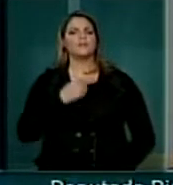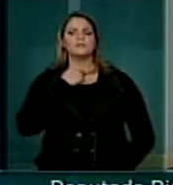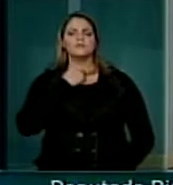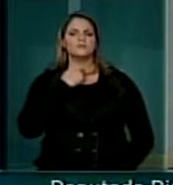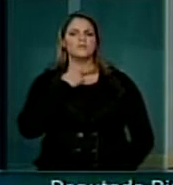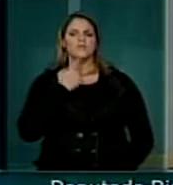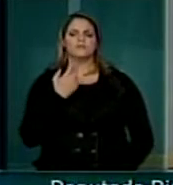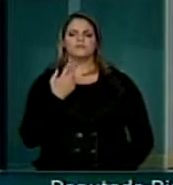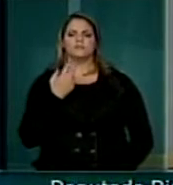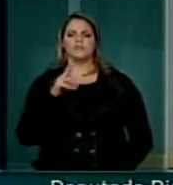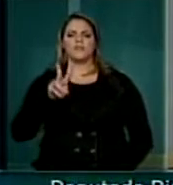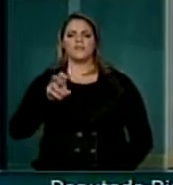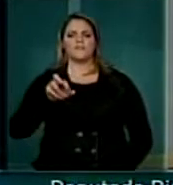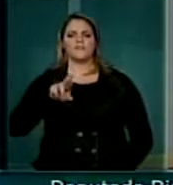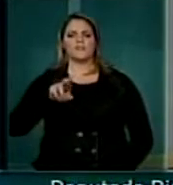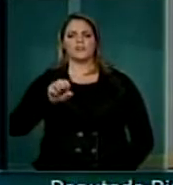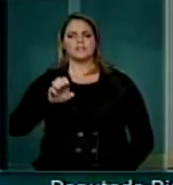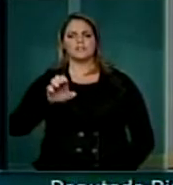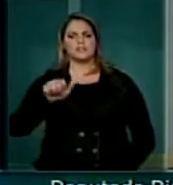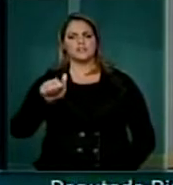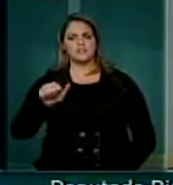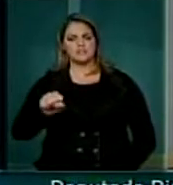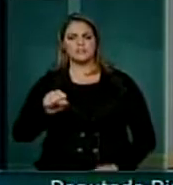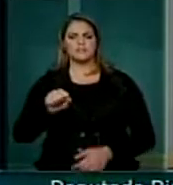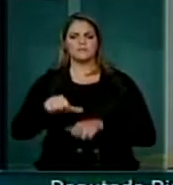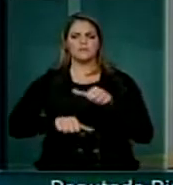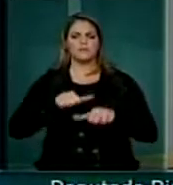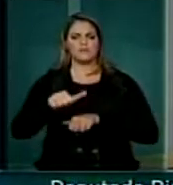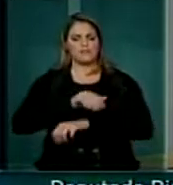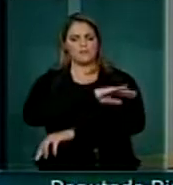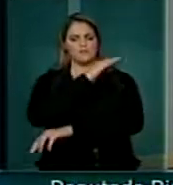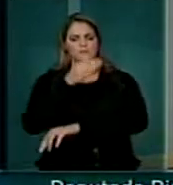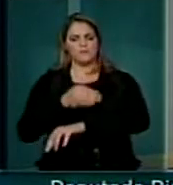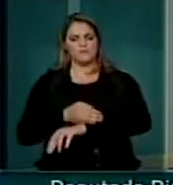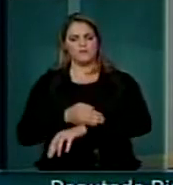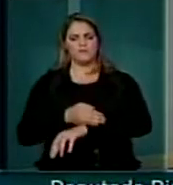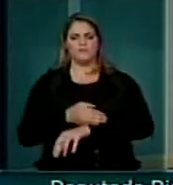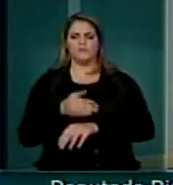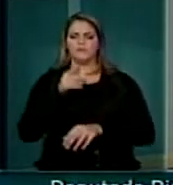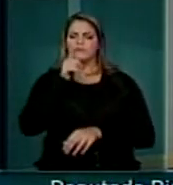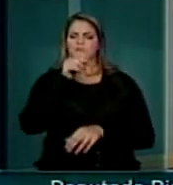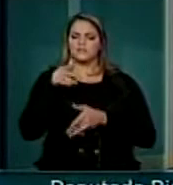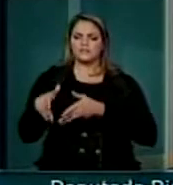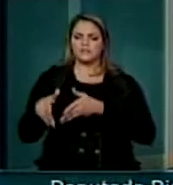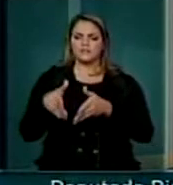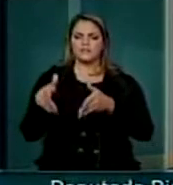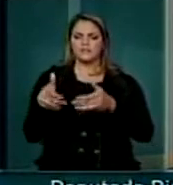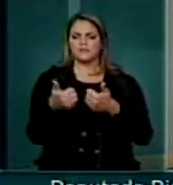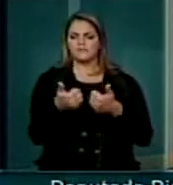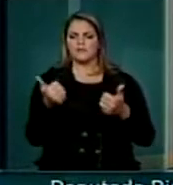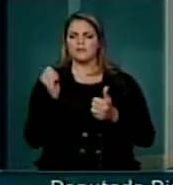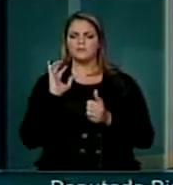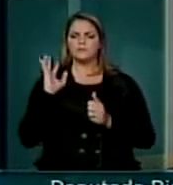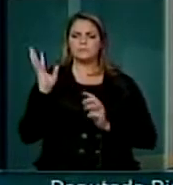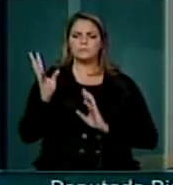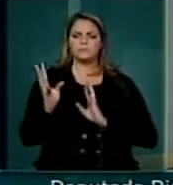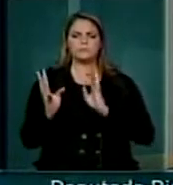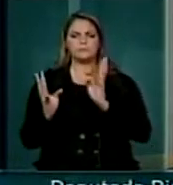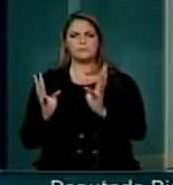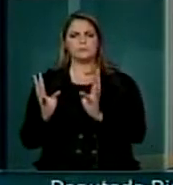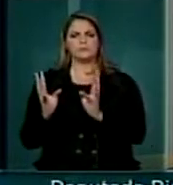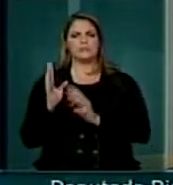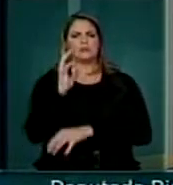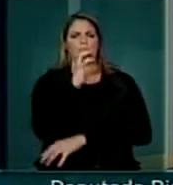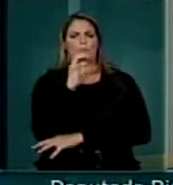várzeas, margens de rios e lagos, topos de morro, encostas, florestas virgens, pradarias, cerrados